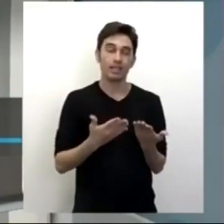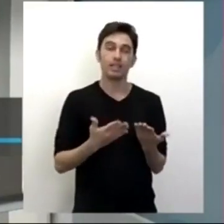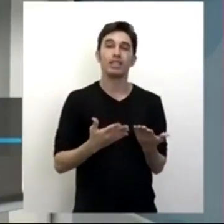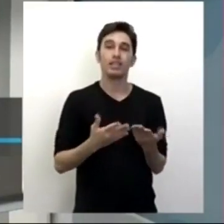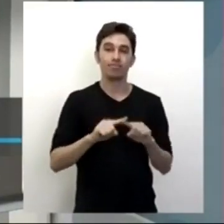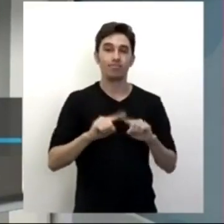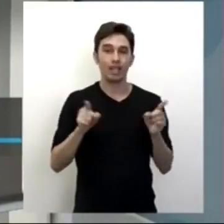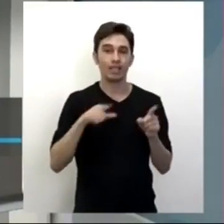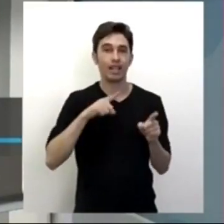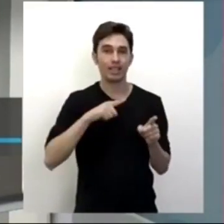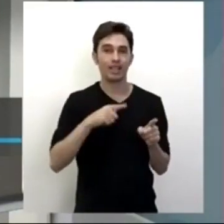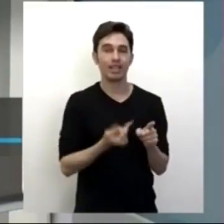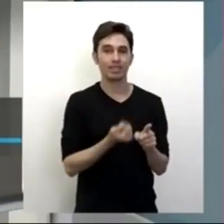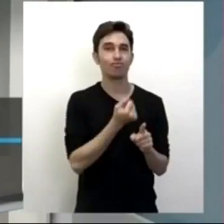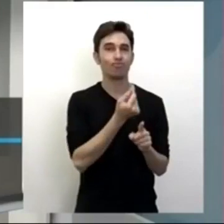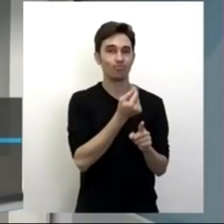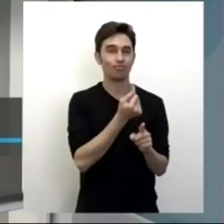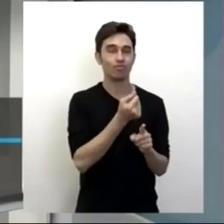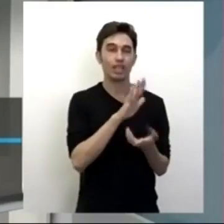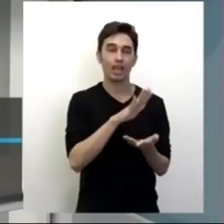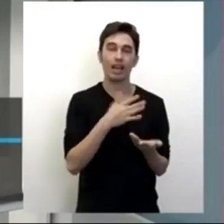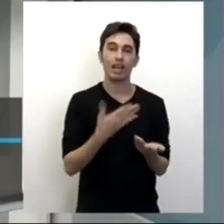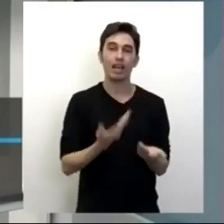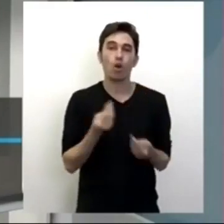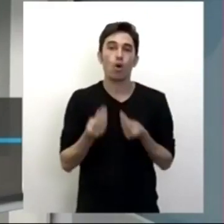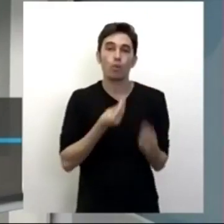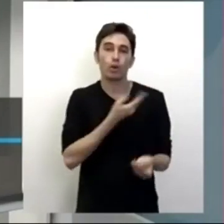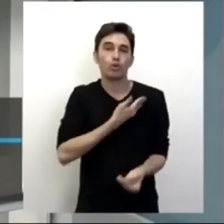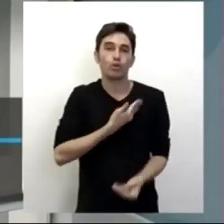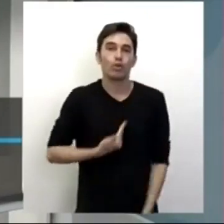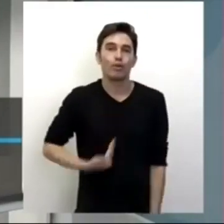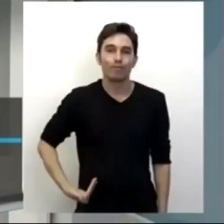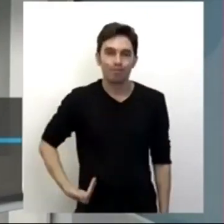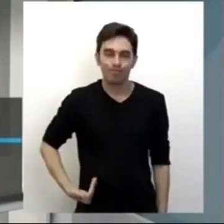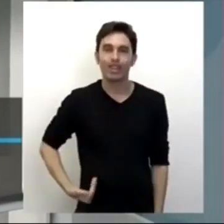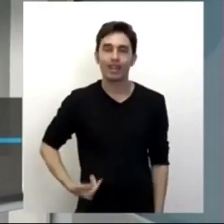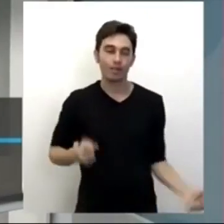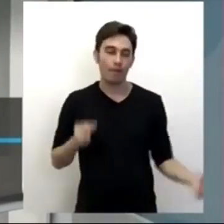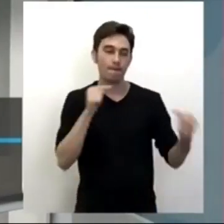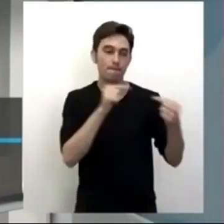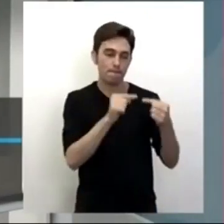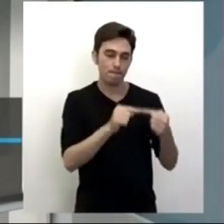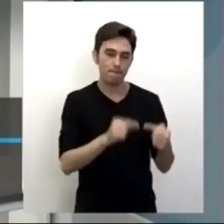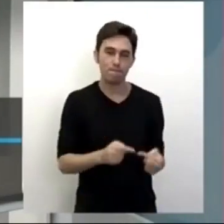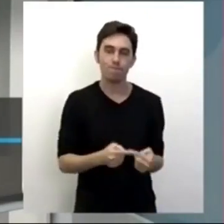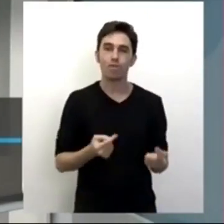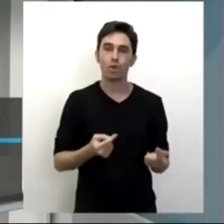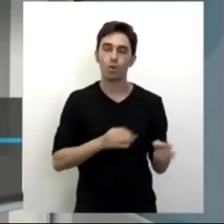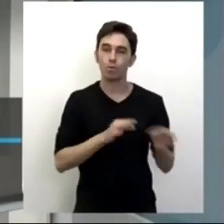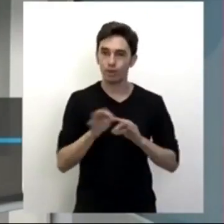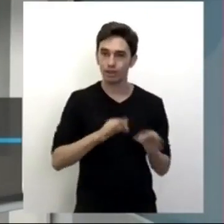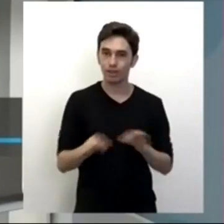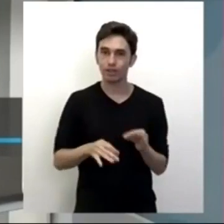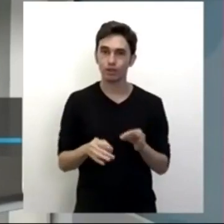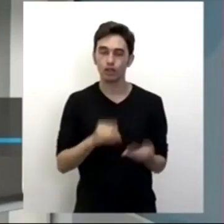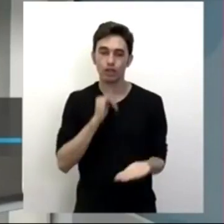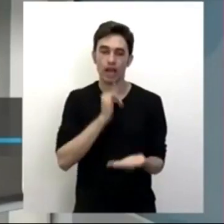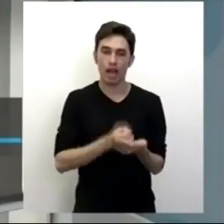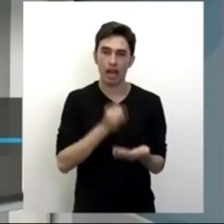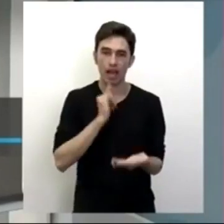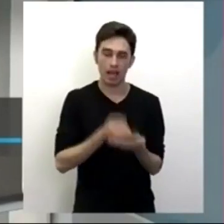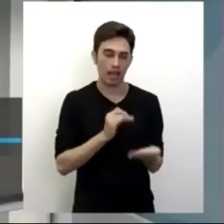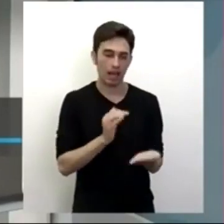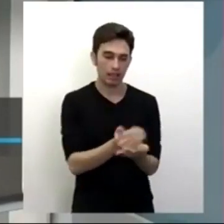é como os nossos governantes, né, eles irão aplicar o processo de arrecadação de imposto e